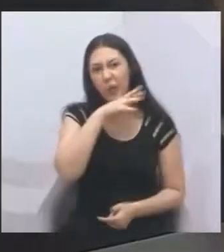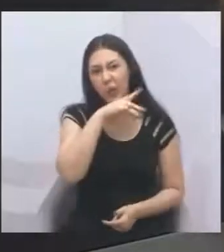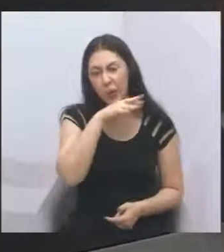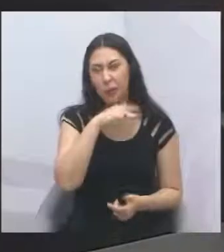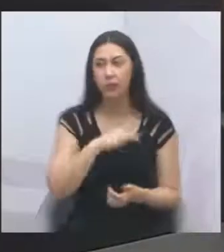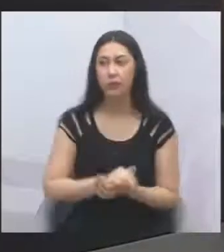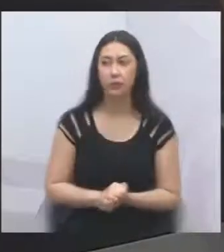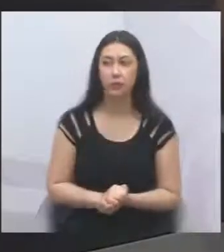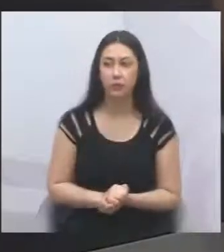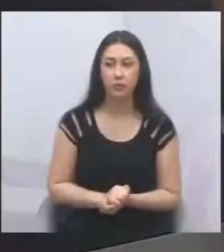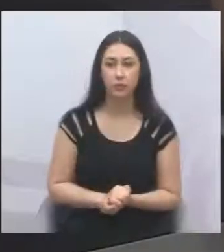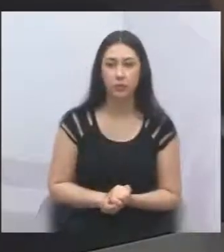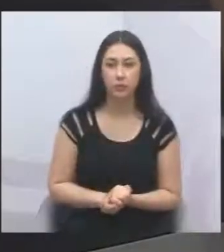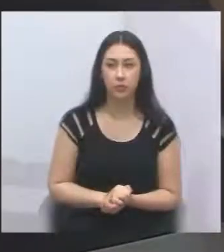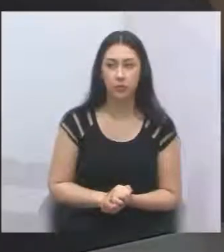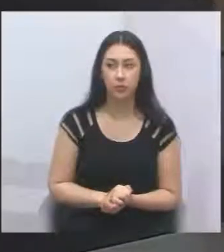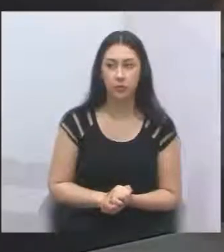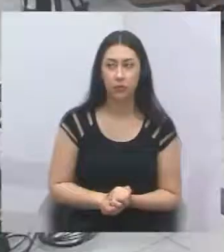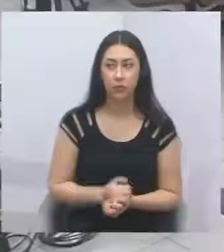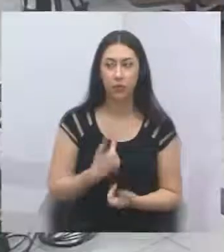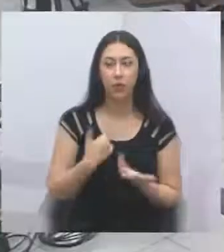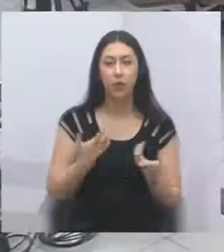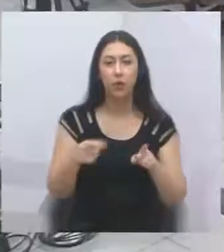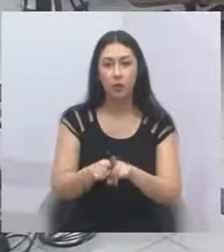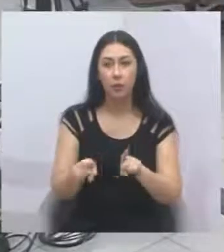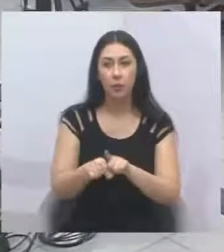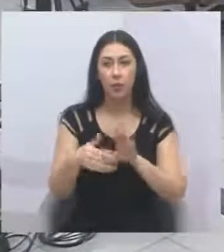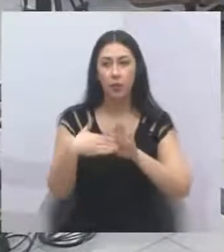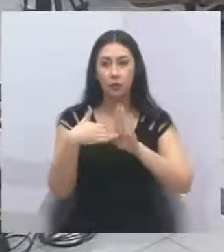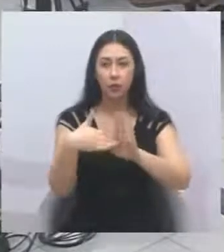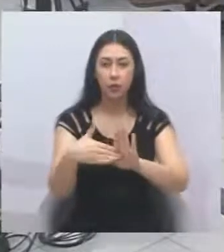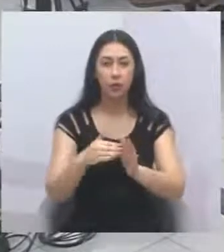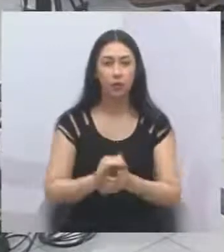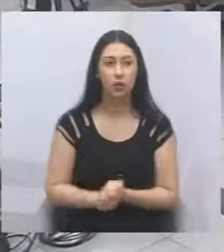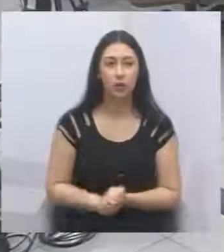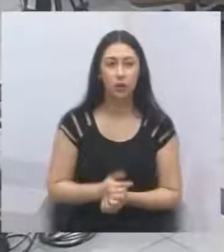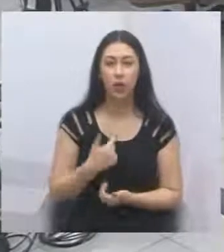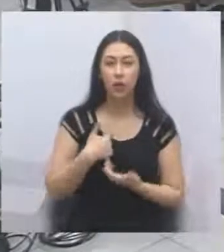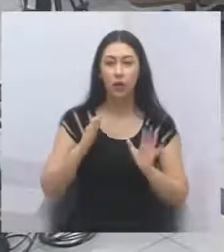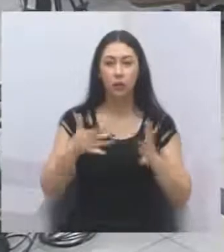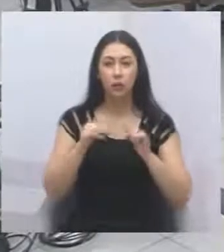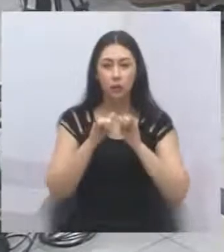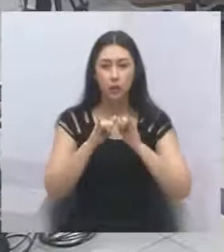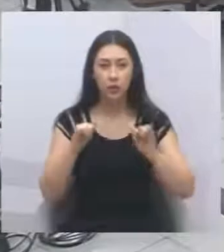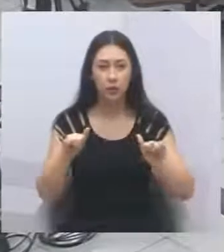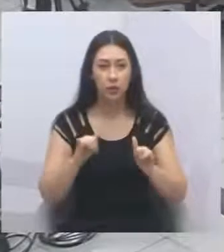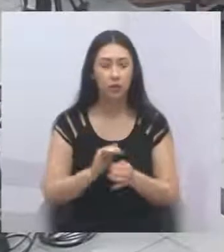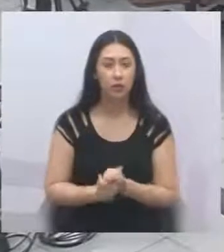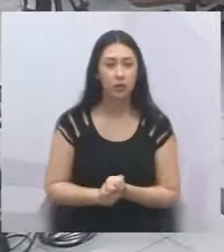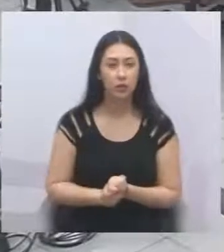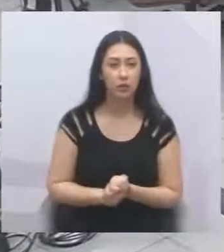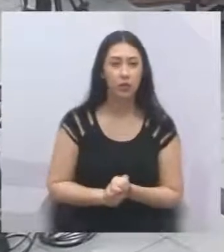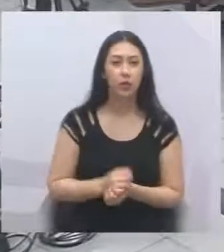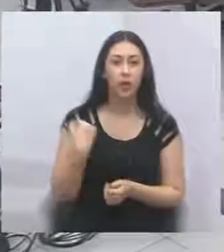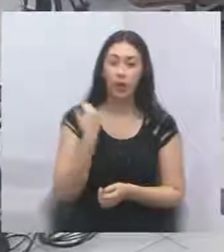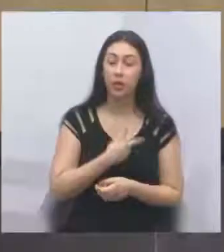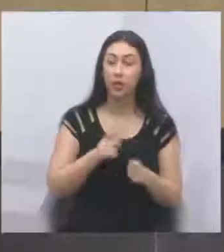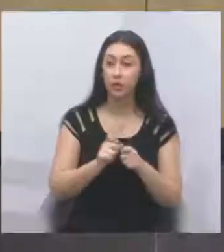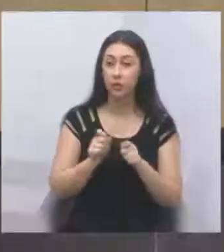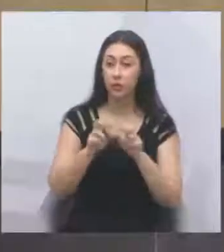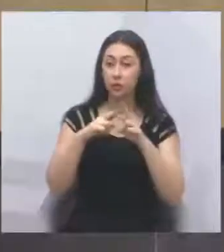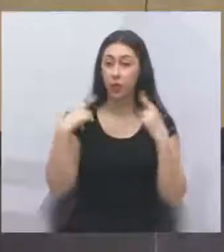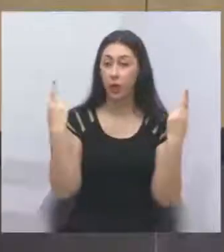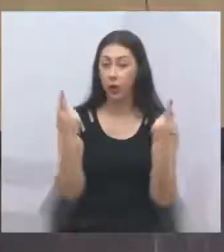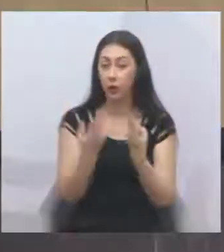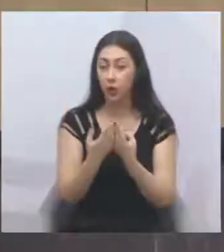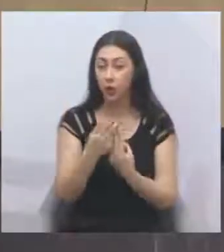colapso. Também quero comentar aqui, né, eu já falei nessa casa, a gente teve uma reunião com o gerente do Atacadão,